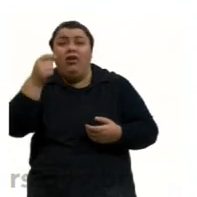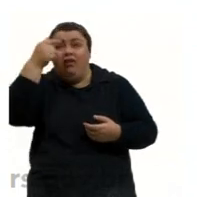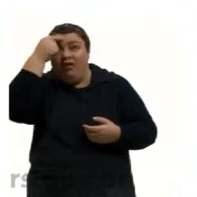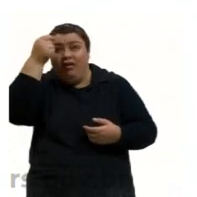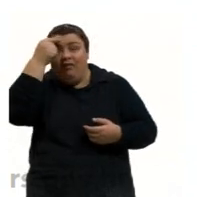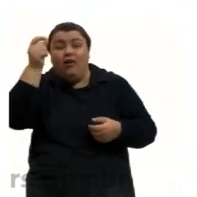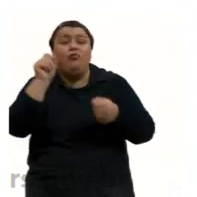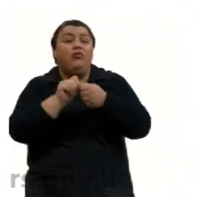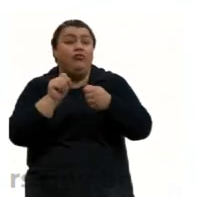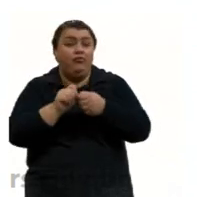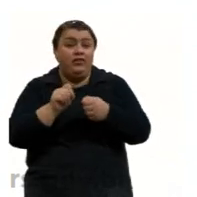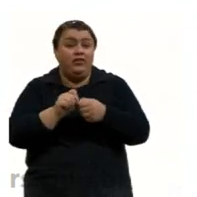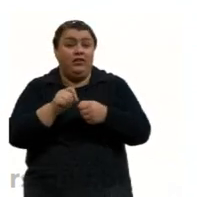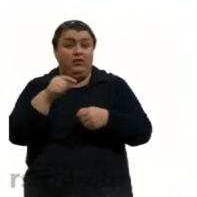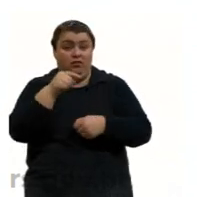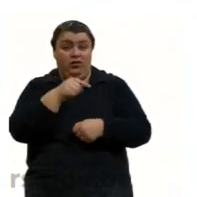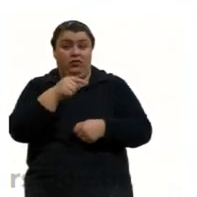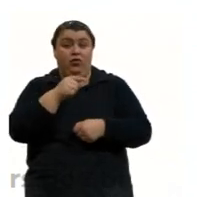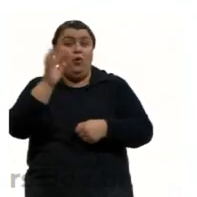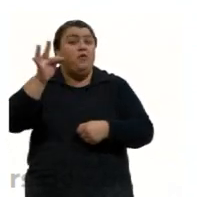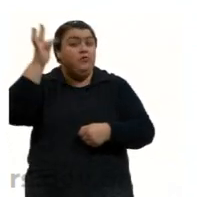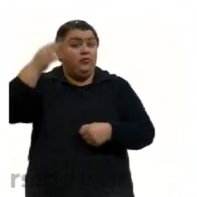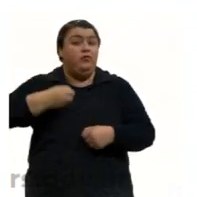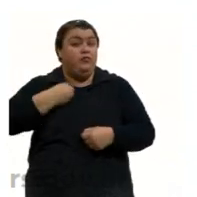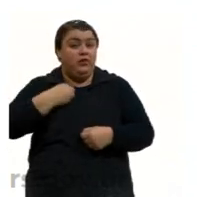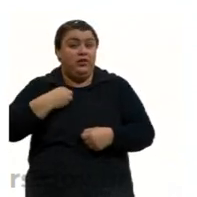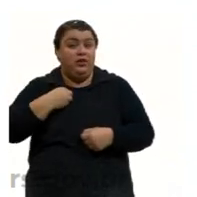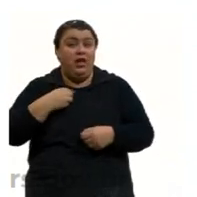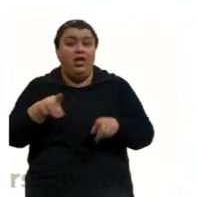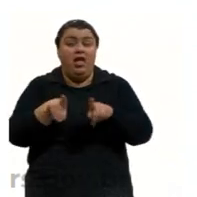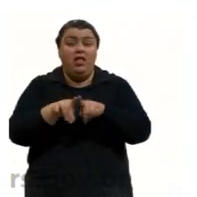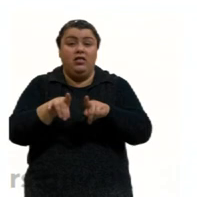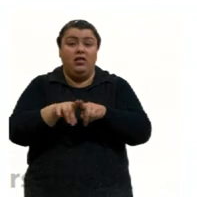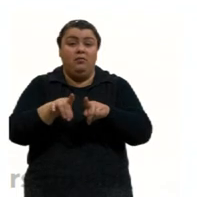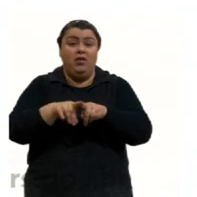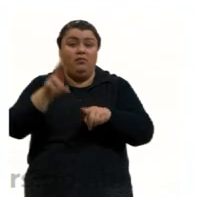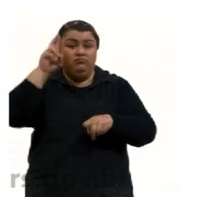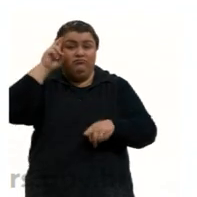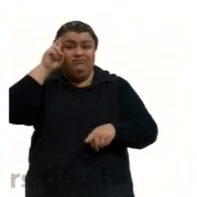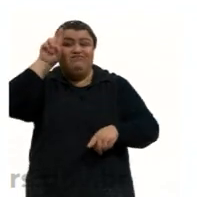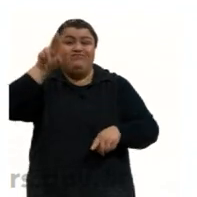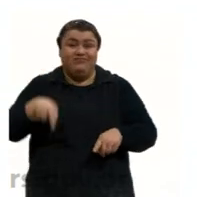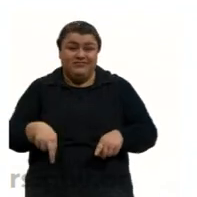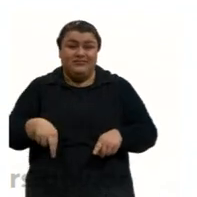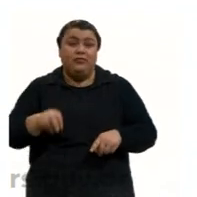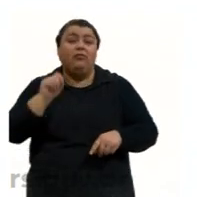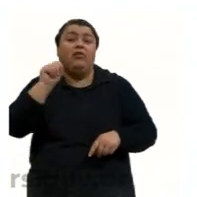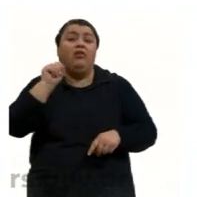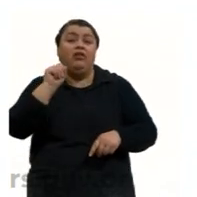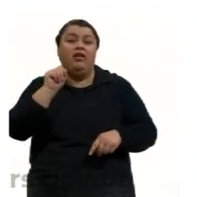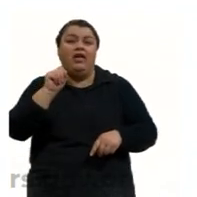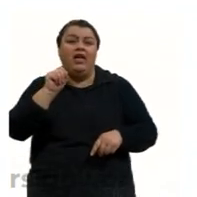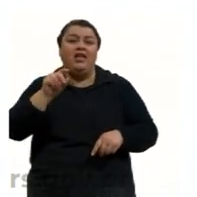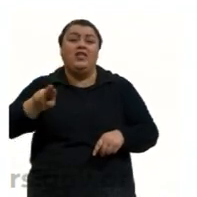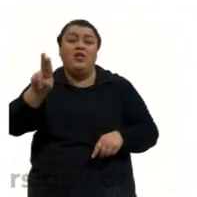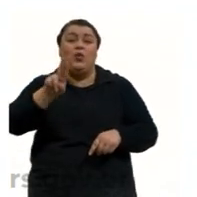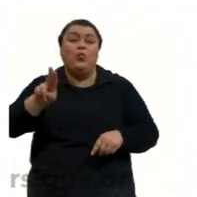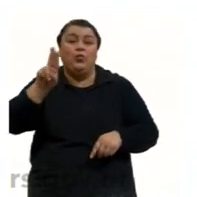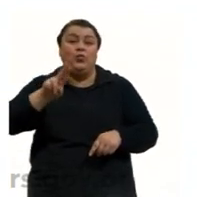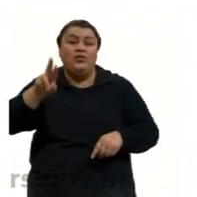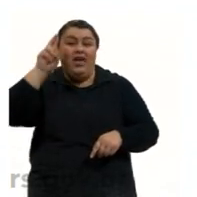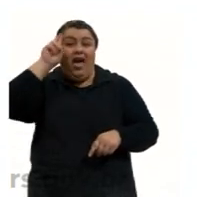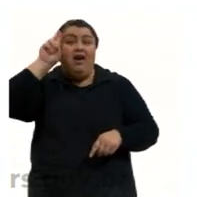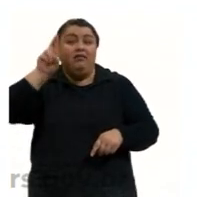vida você vai ter que a refletir sobre isso né E ela é um esforço racional discurso racional é com o uso da razão e